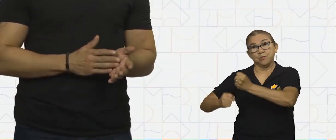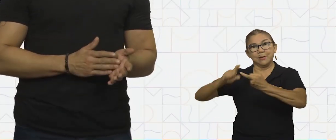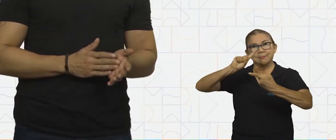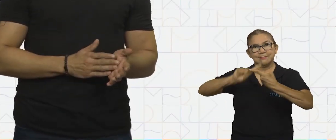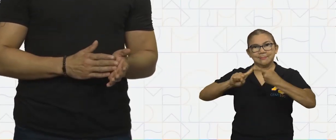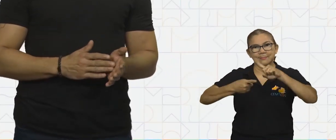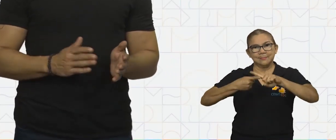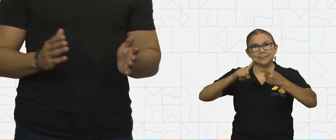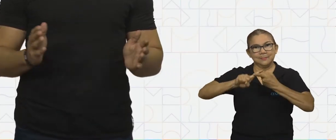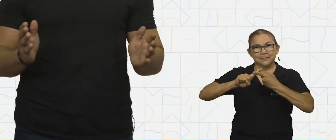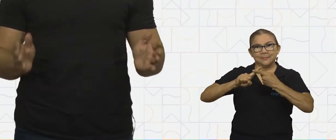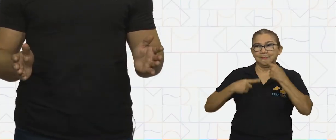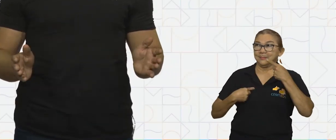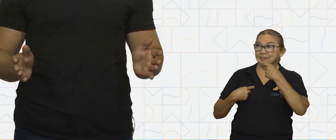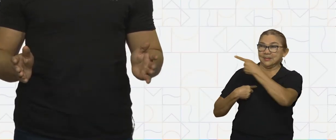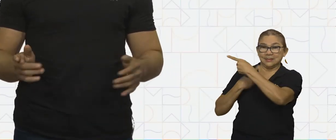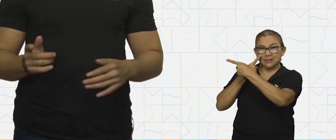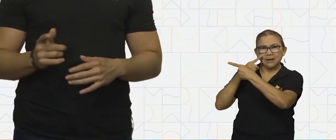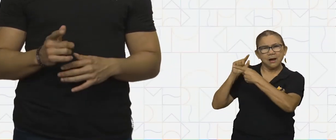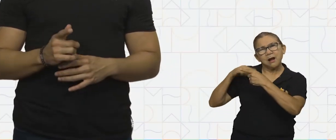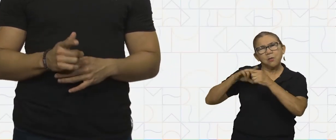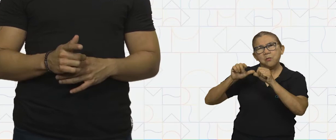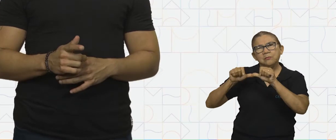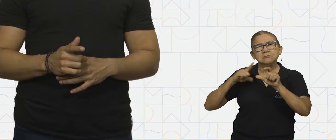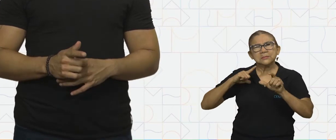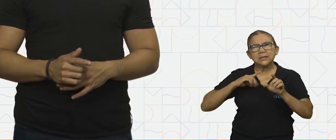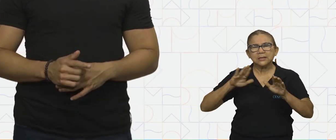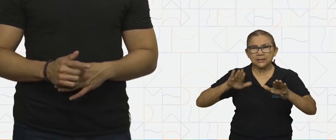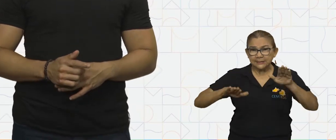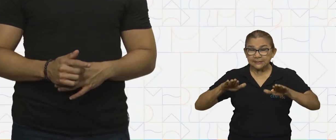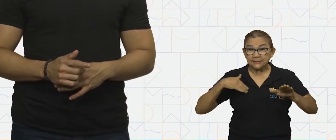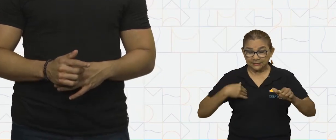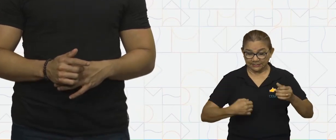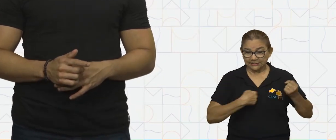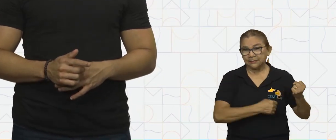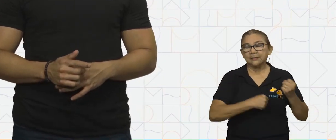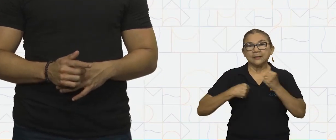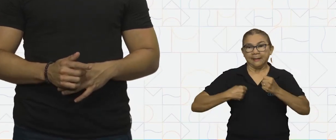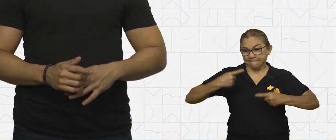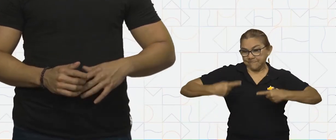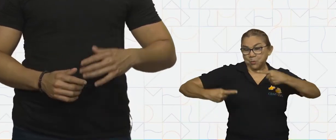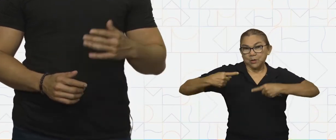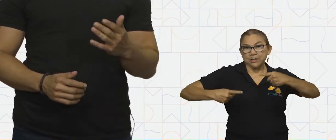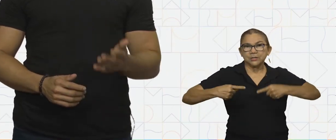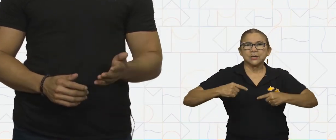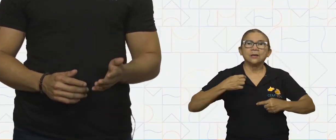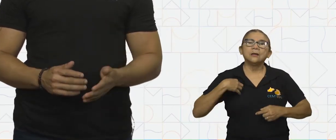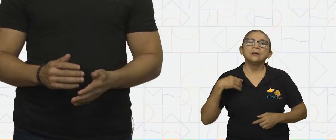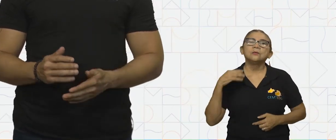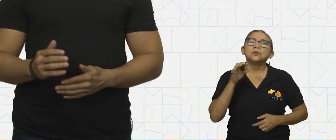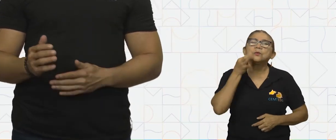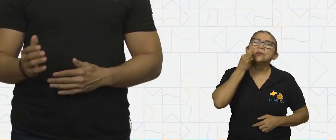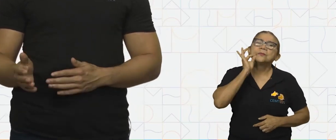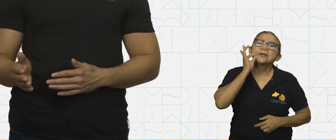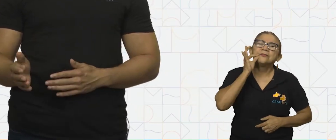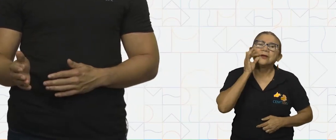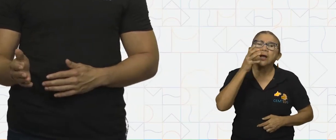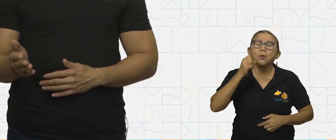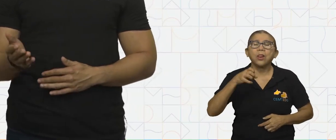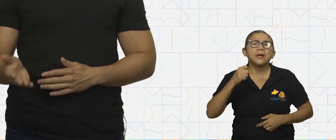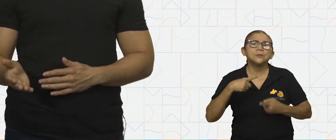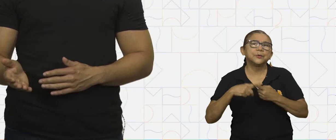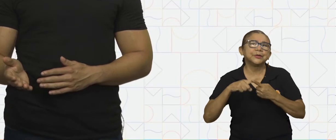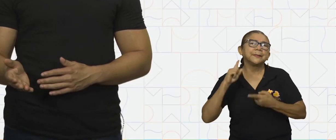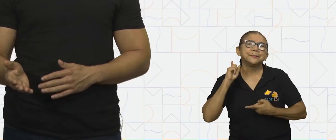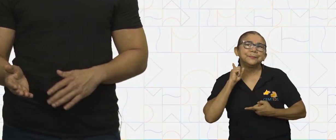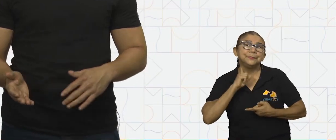de 1894 a 1930 também foi chamada de Política do Café com Leite, porque foi dominada pelas elites mineira, que